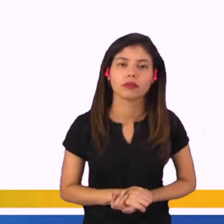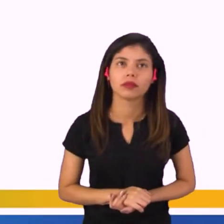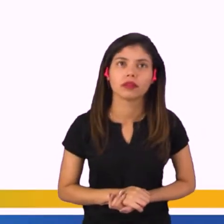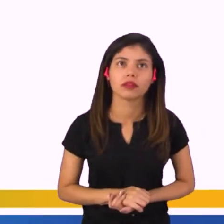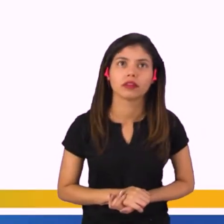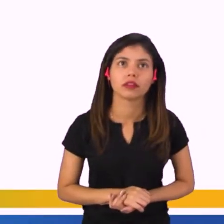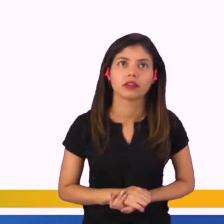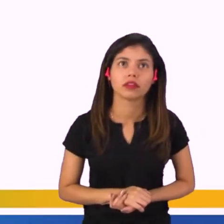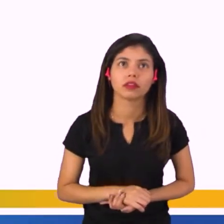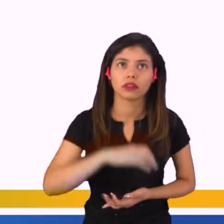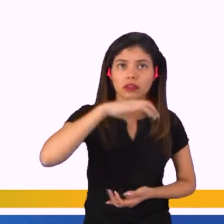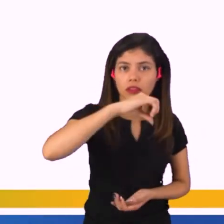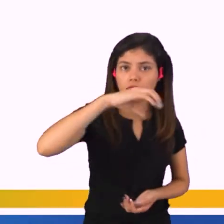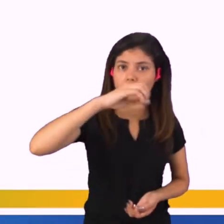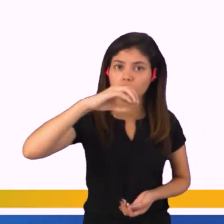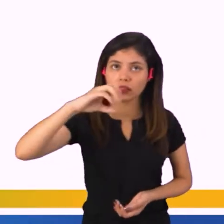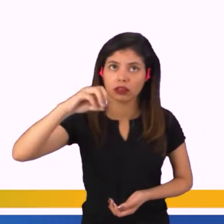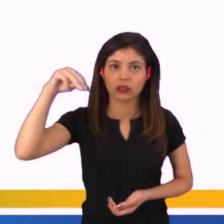aí